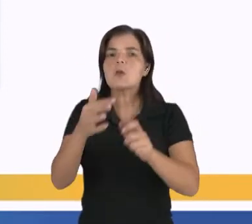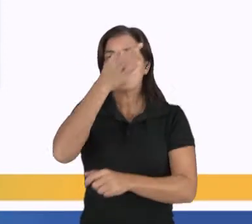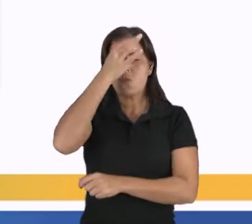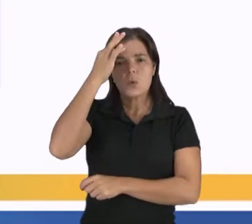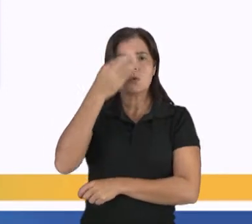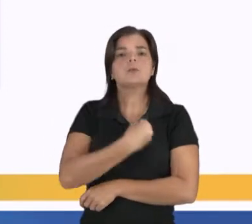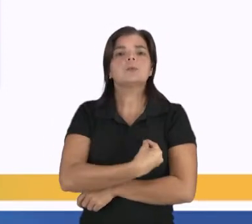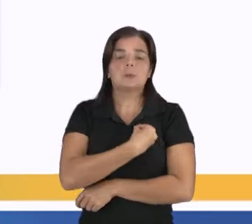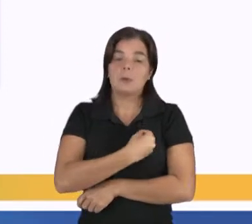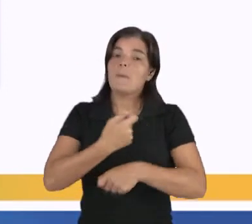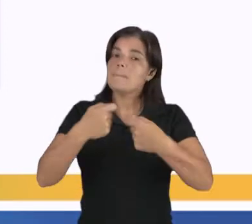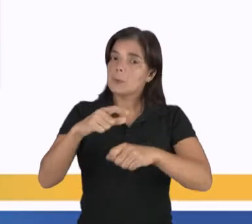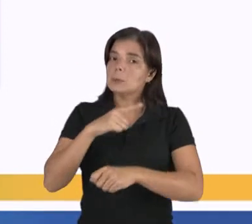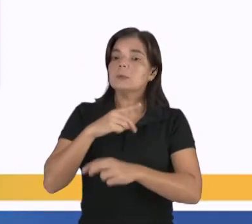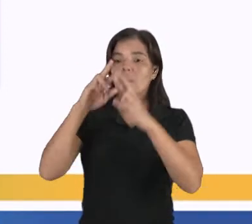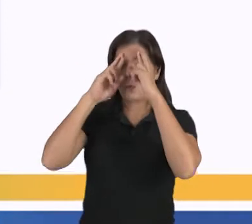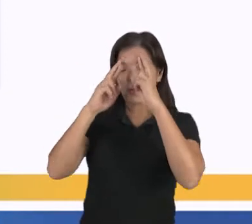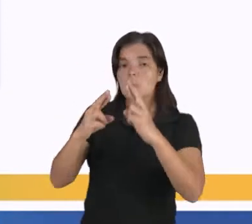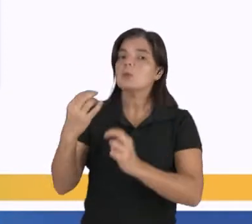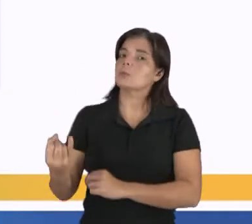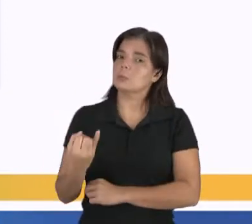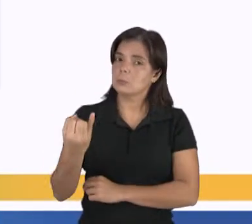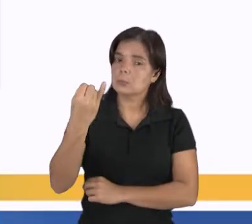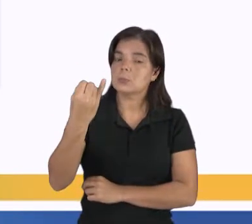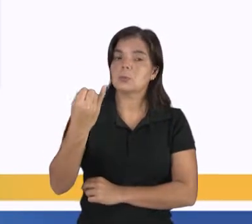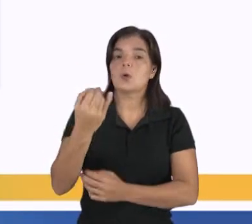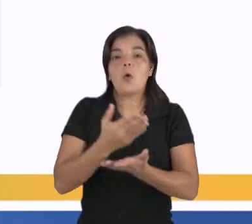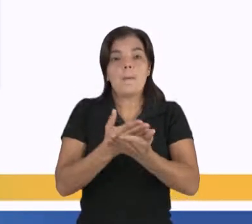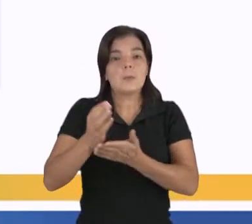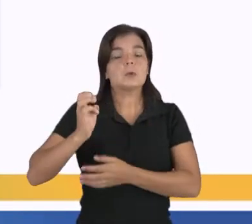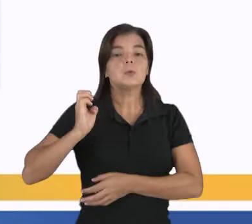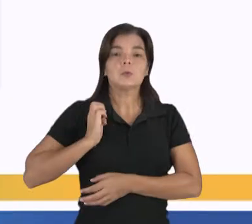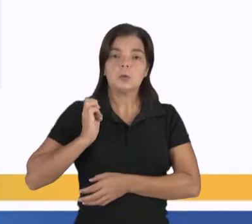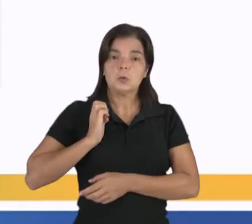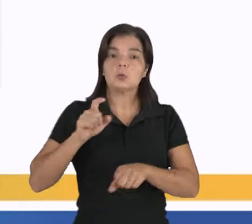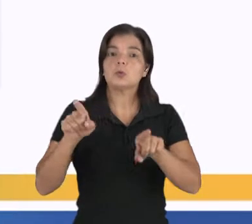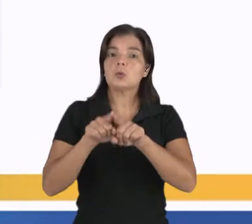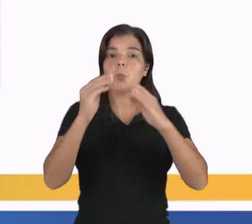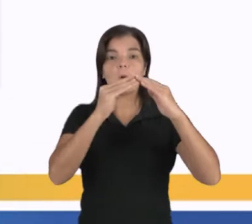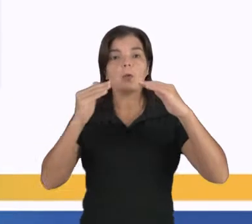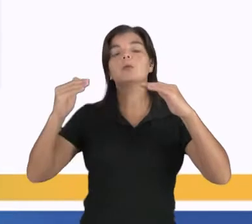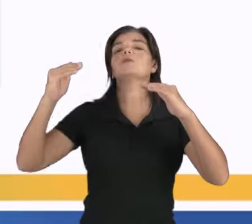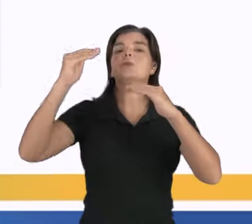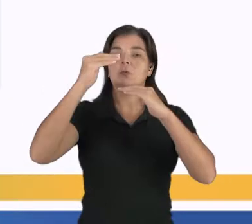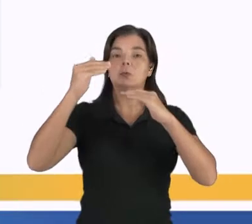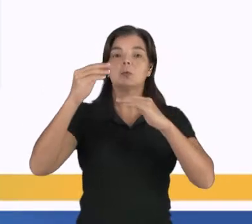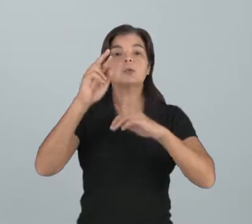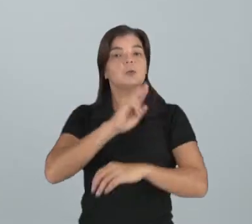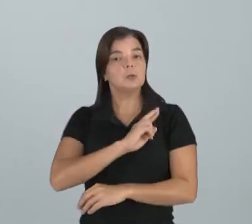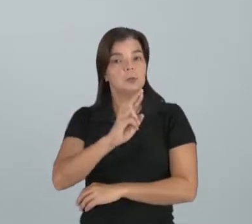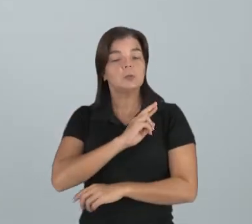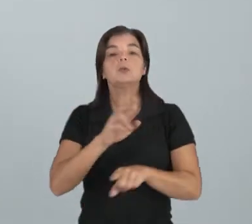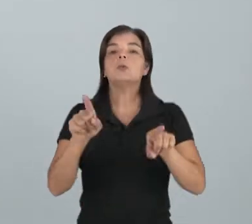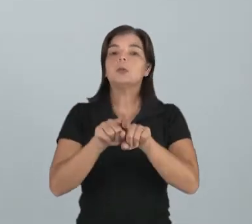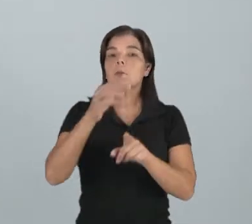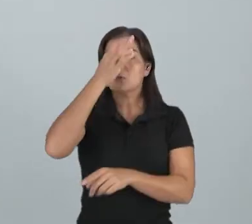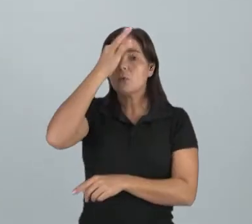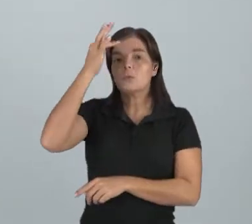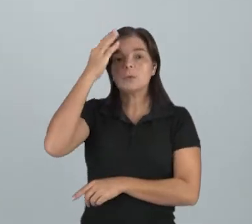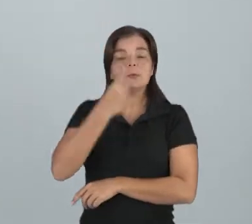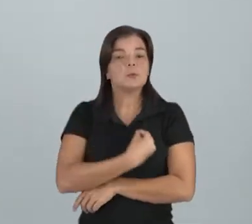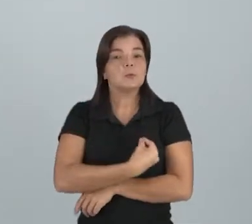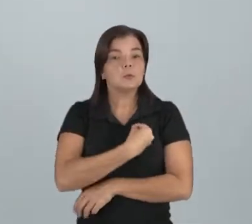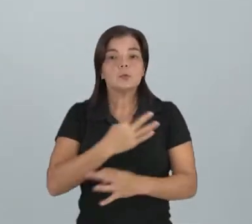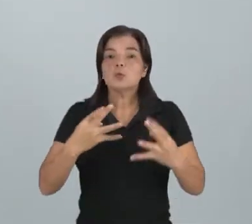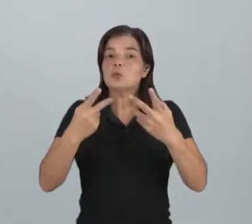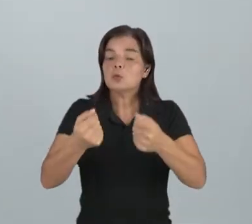de vida tem que ter o respeito como prioridade. Princípios éticos estão acima das religiões e das filosofias de vida. Todos